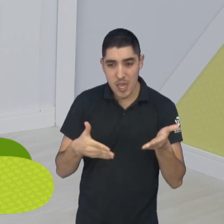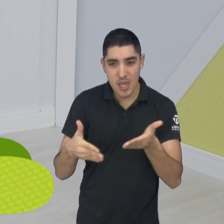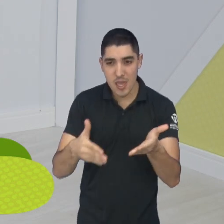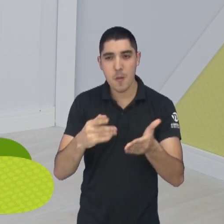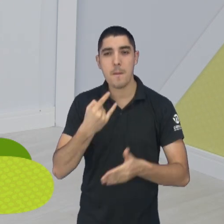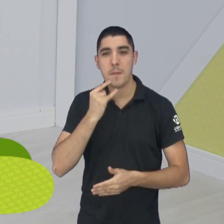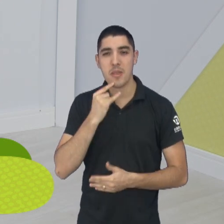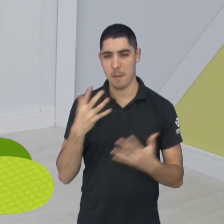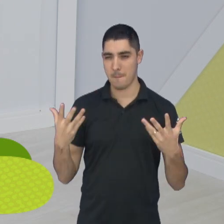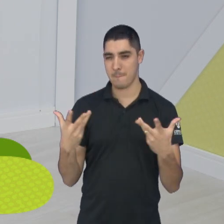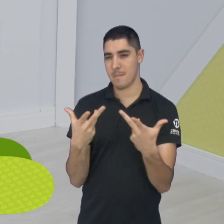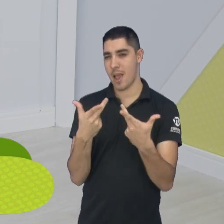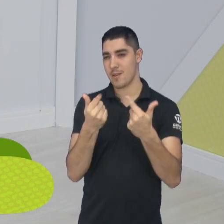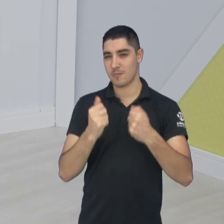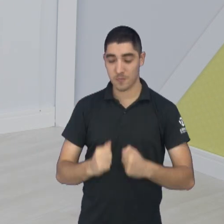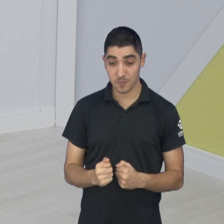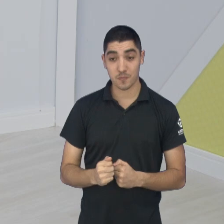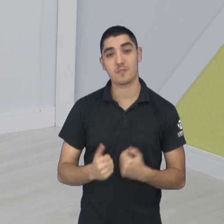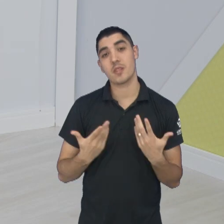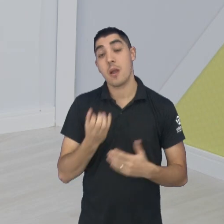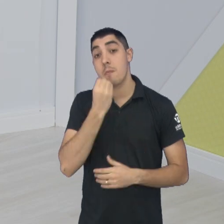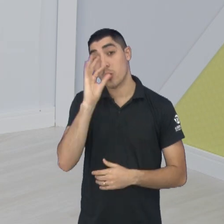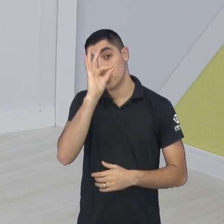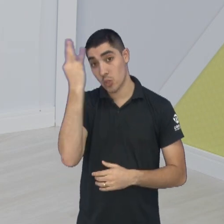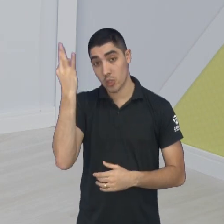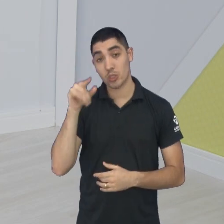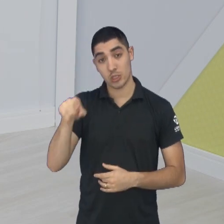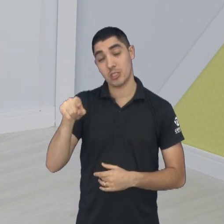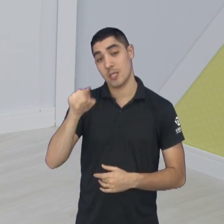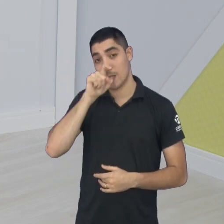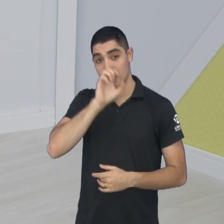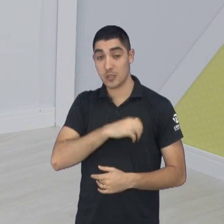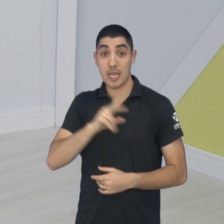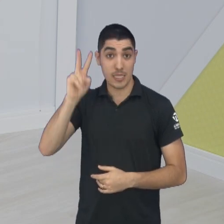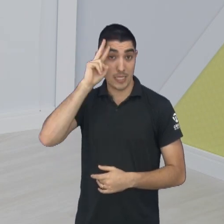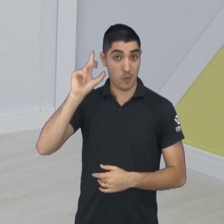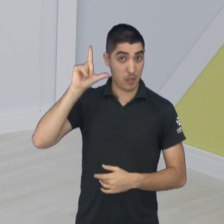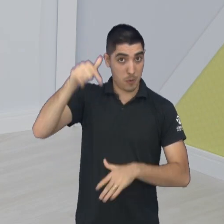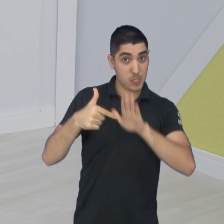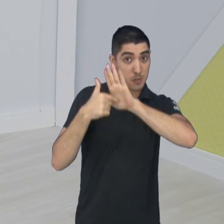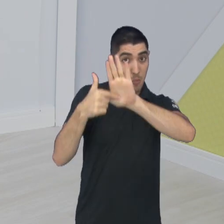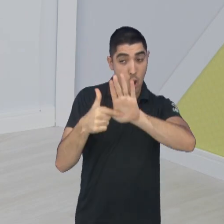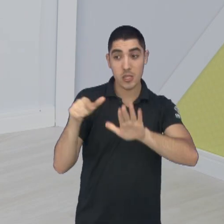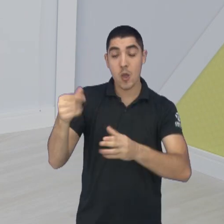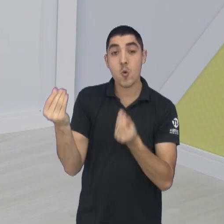um espetáculo, tá certo? Sorte para o São José, segunda-feira a gente traz todos os detalhes para você aqui dentro do Hora do Esporte.